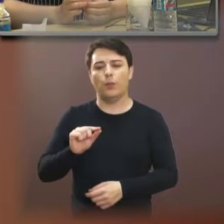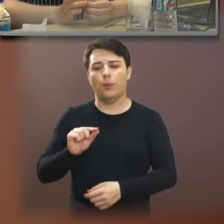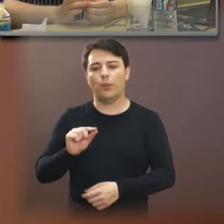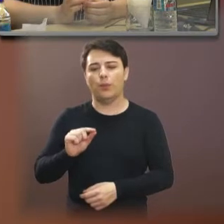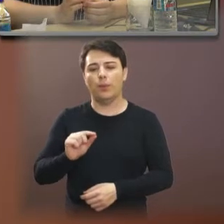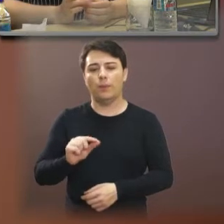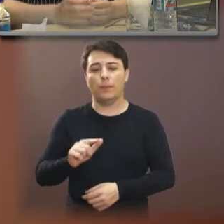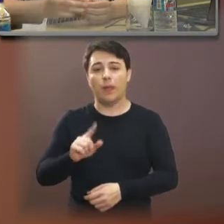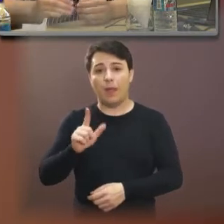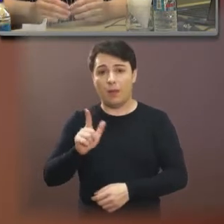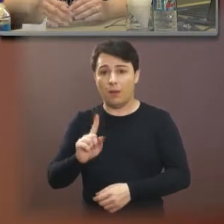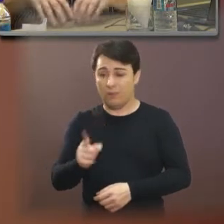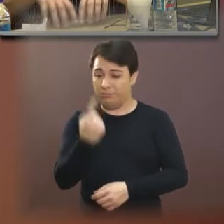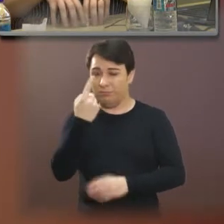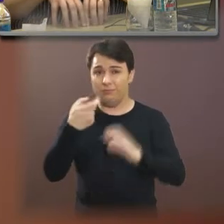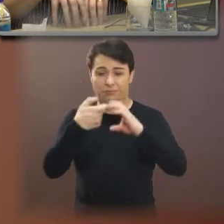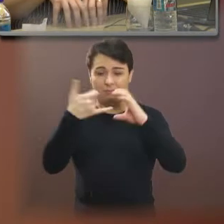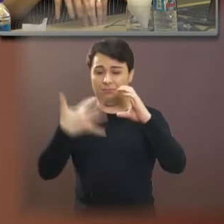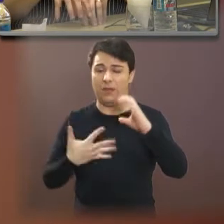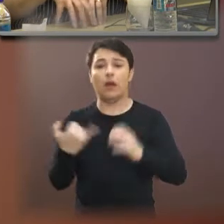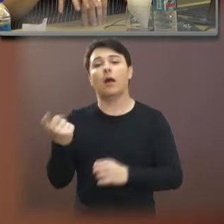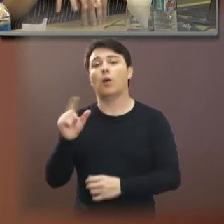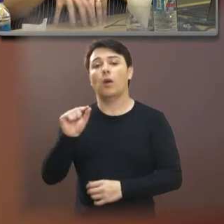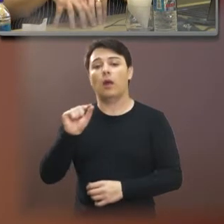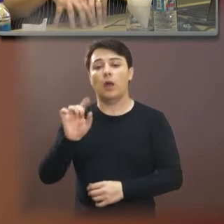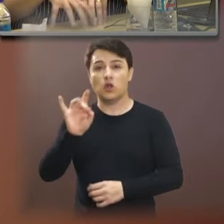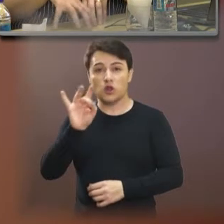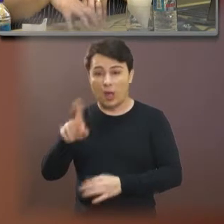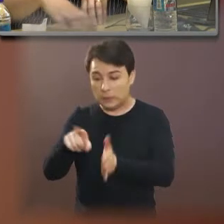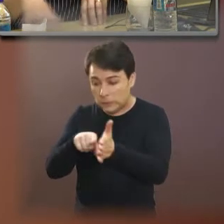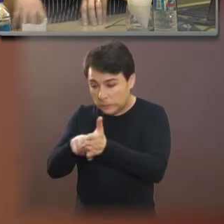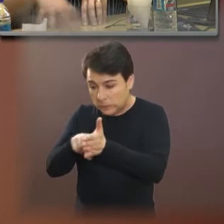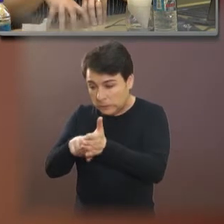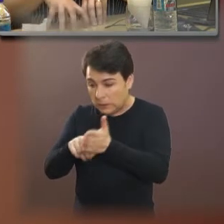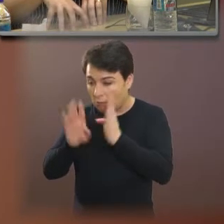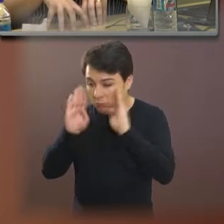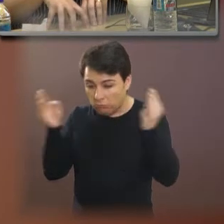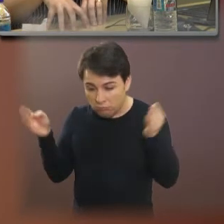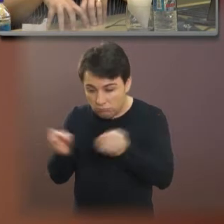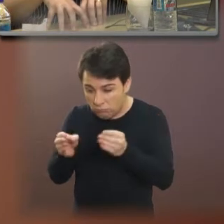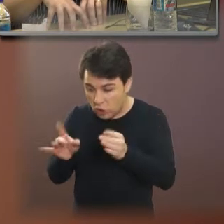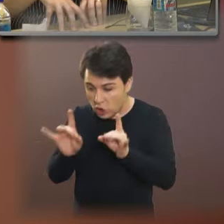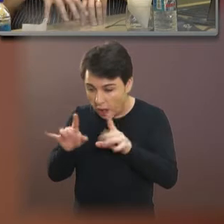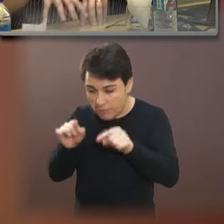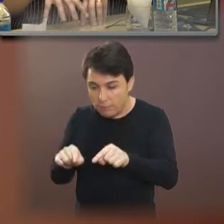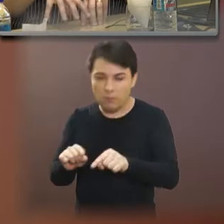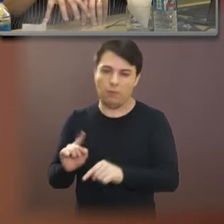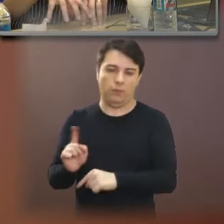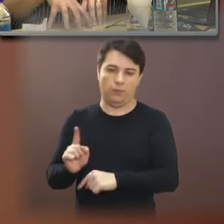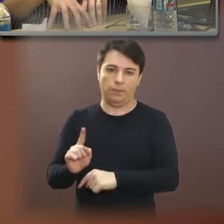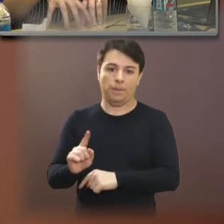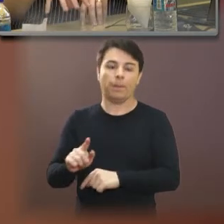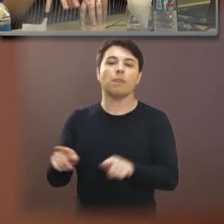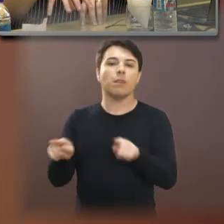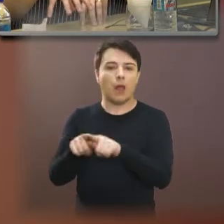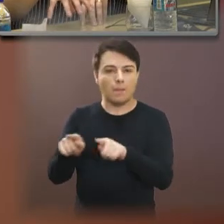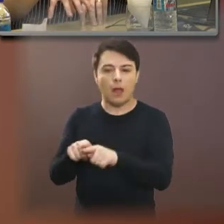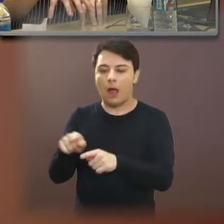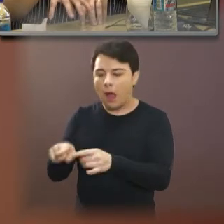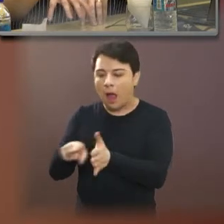uma característica importante, que ele não mede só as questões técnicas que a gente já pega em outros projetos. Ele